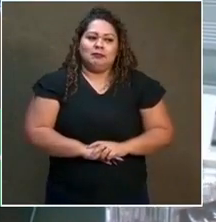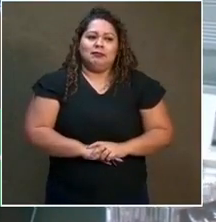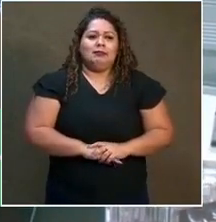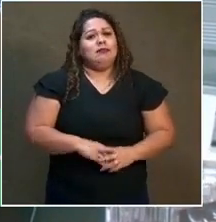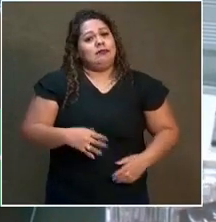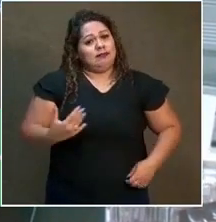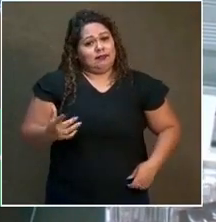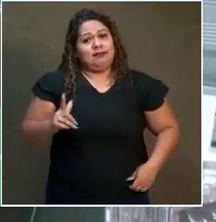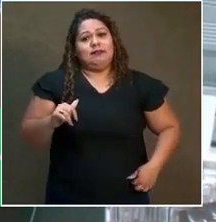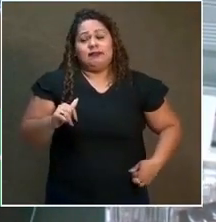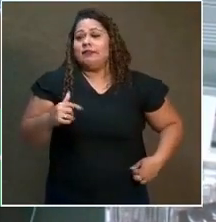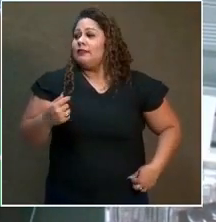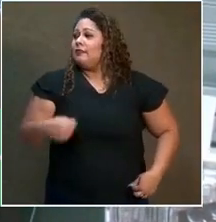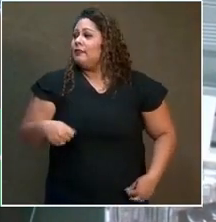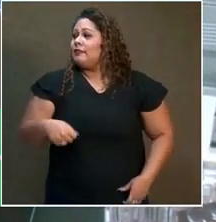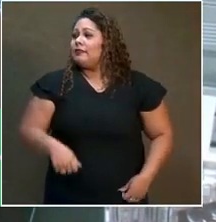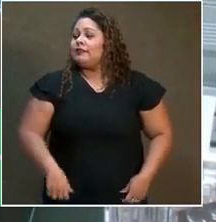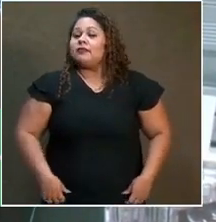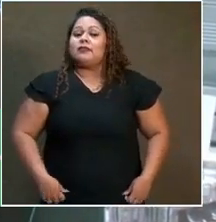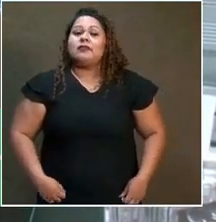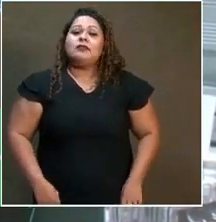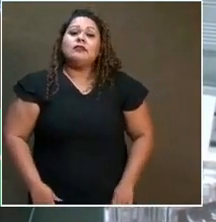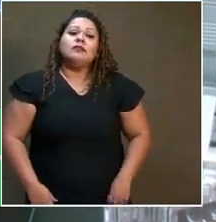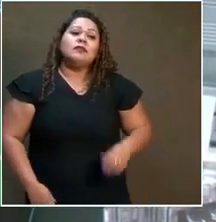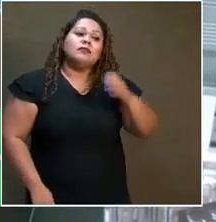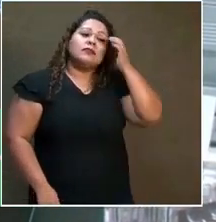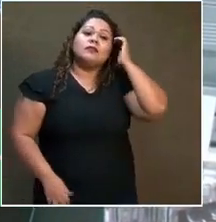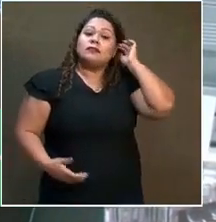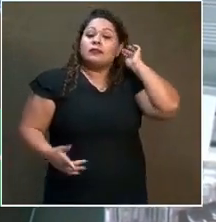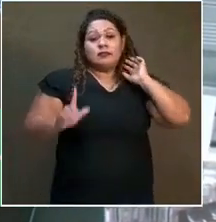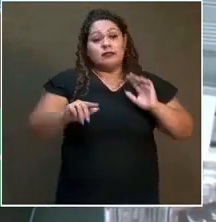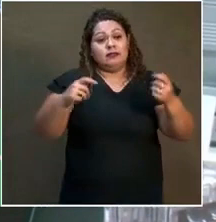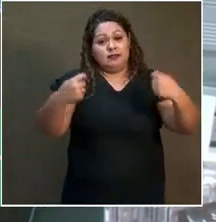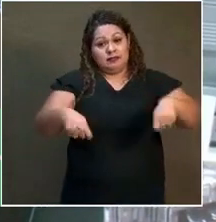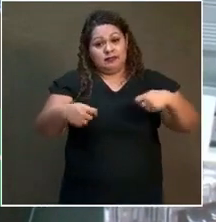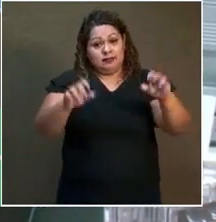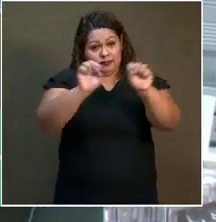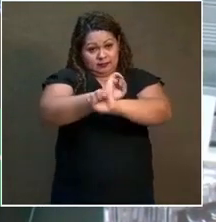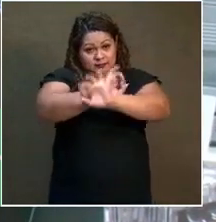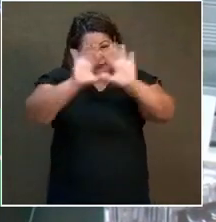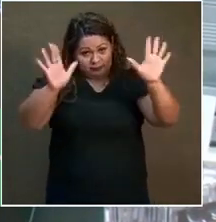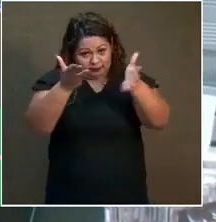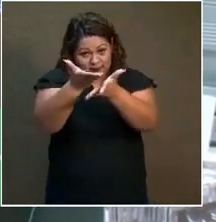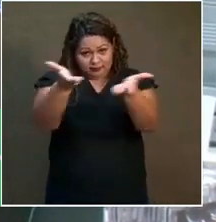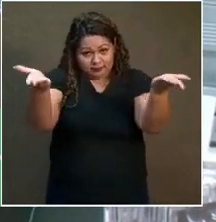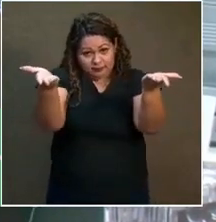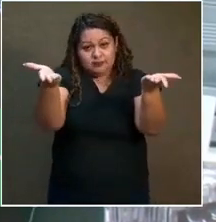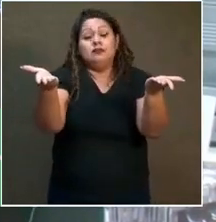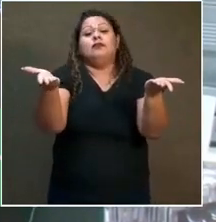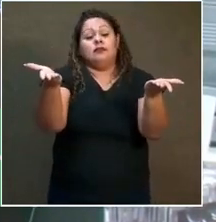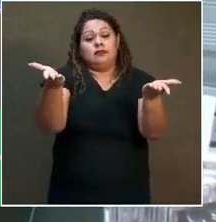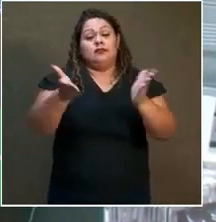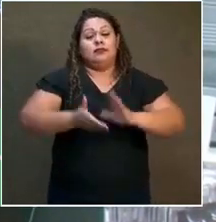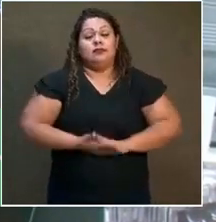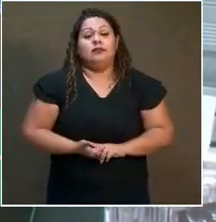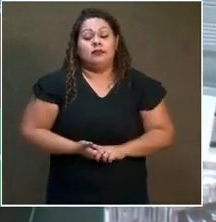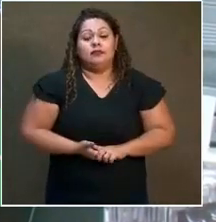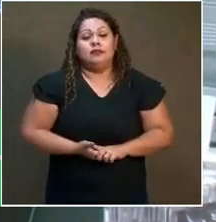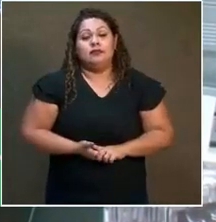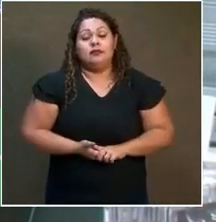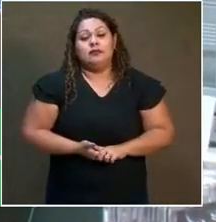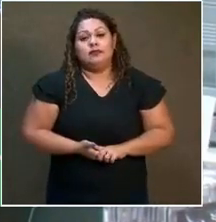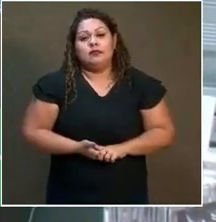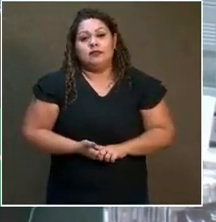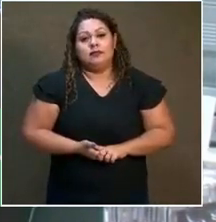E é preciso, vai no artigo 26. E é preciso que fique claro a vossas excelências que, como